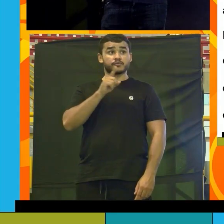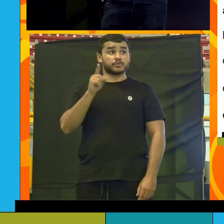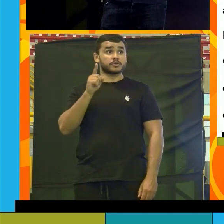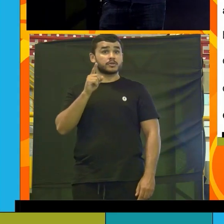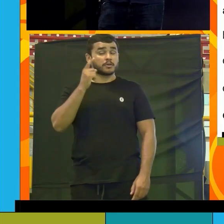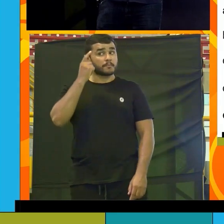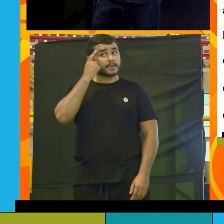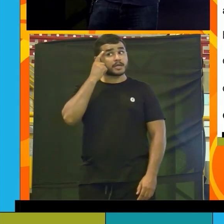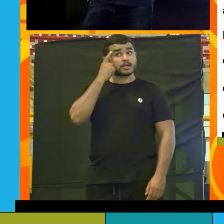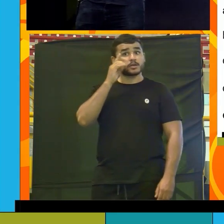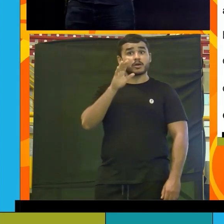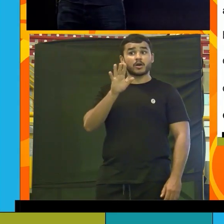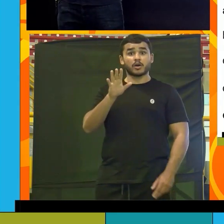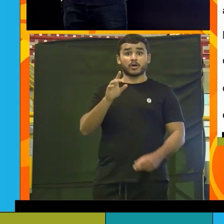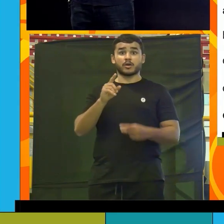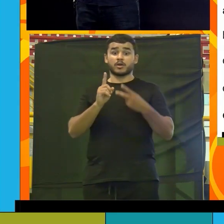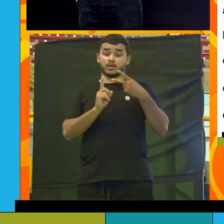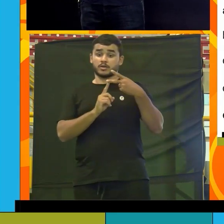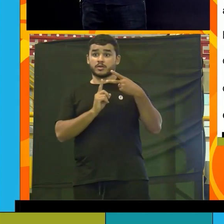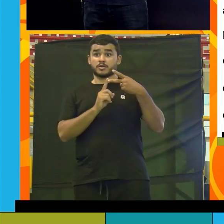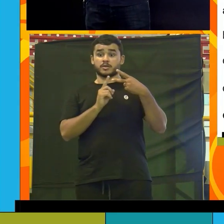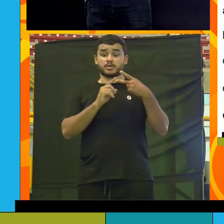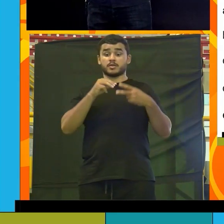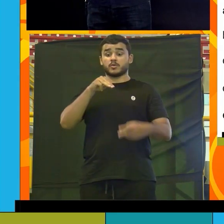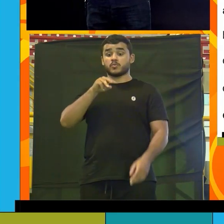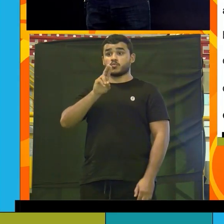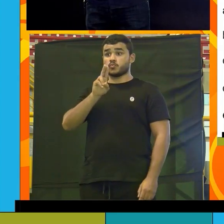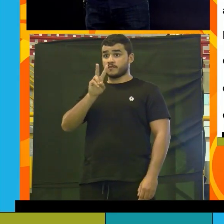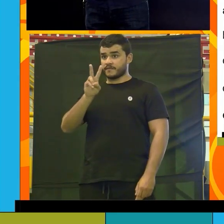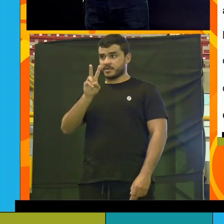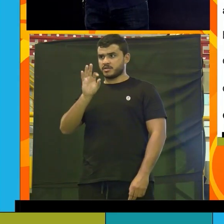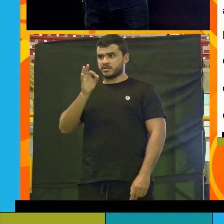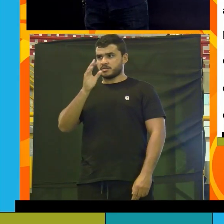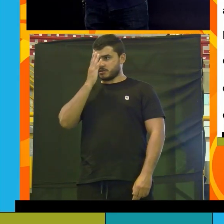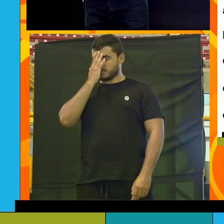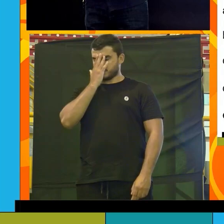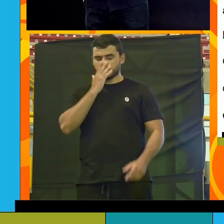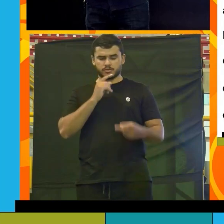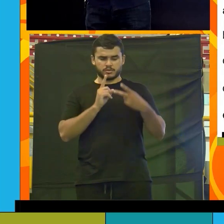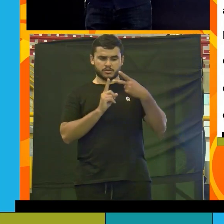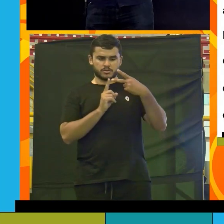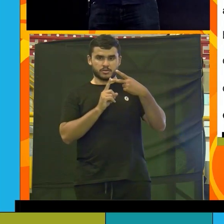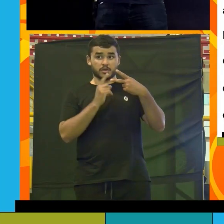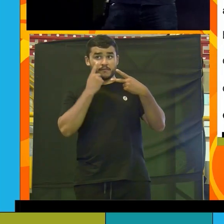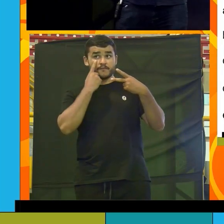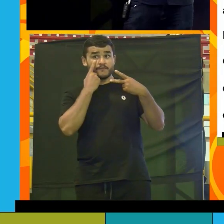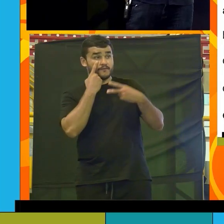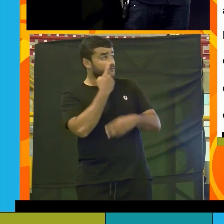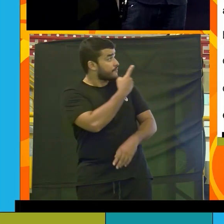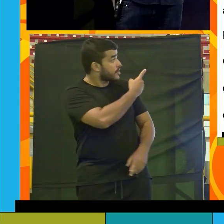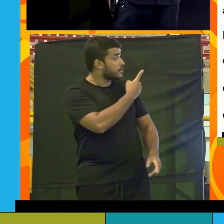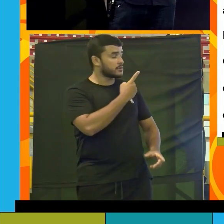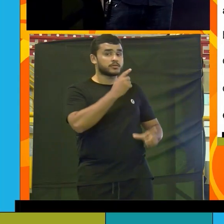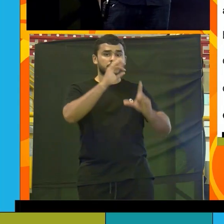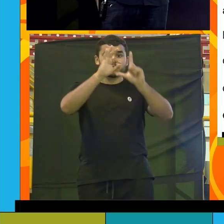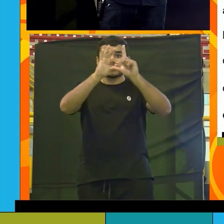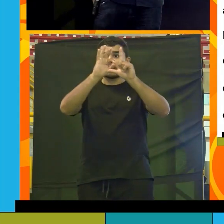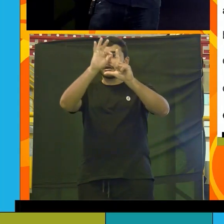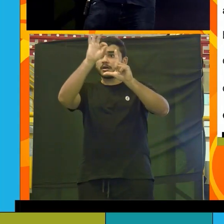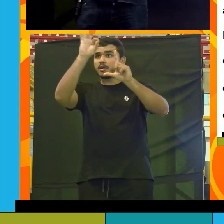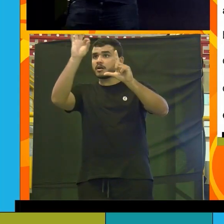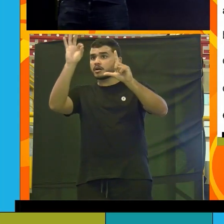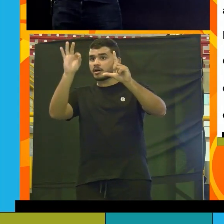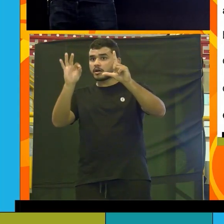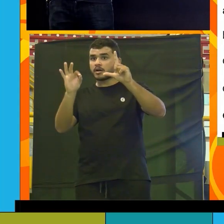amores. Olha bem, o que foi que eu disse a vocês? Olhem bem para o gráfico. O gráfico que vocês estão vendo